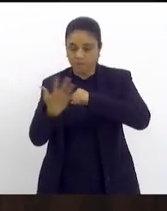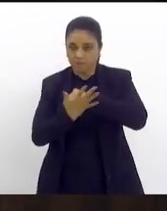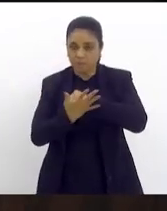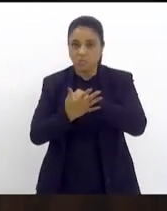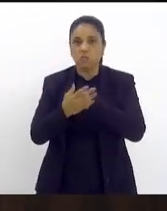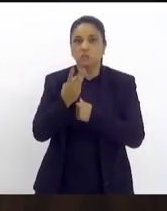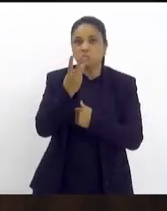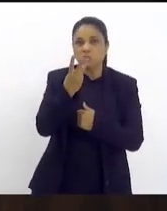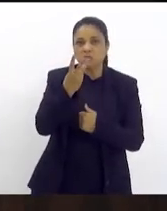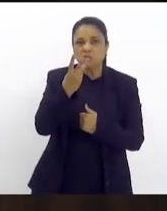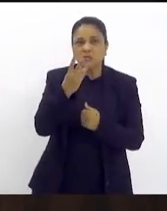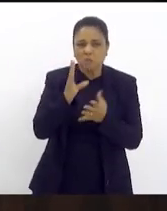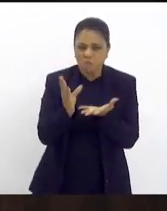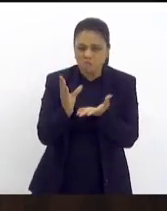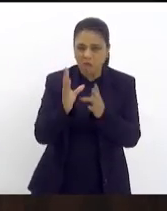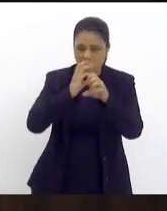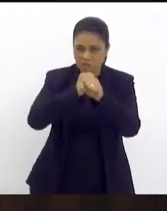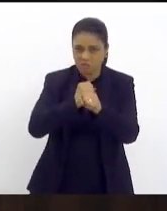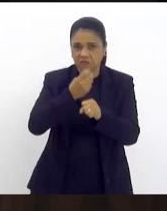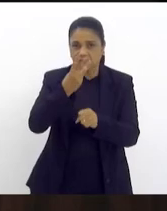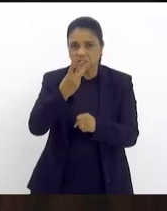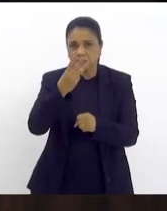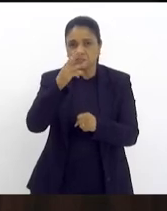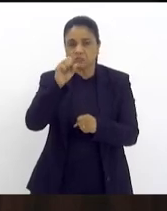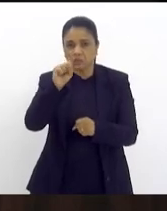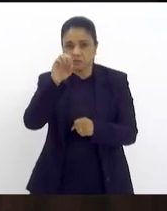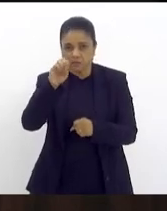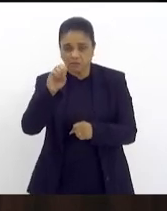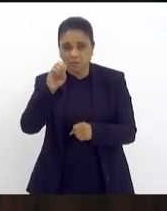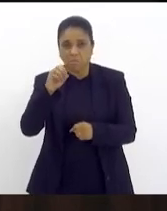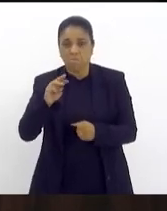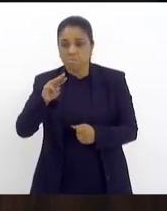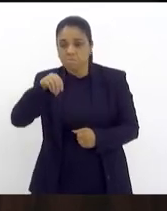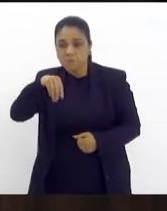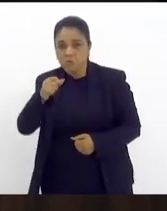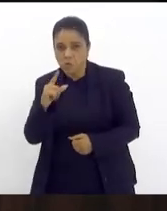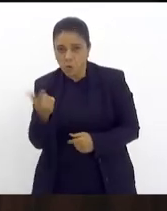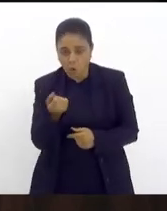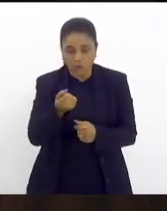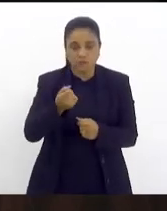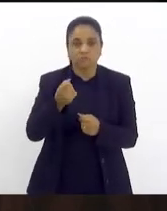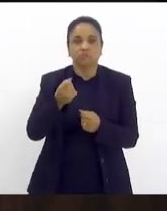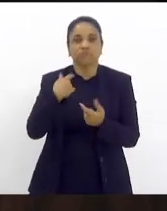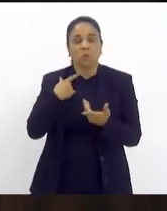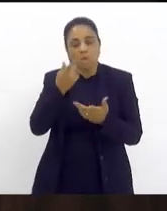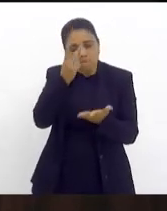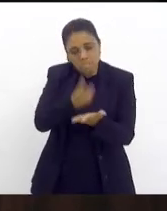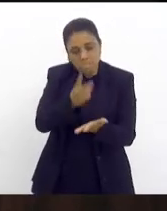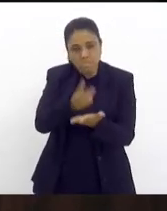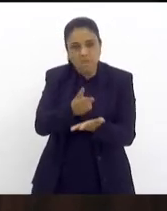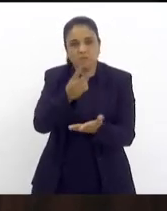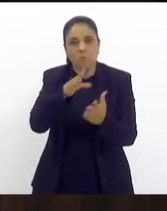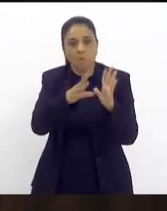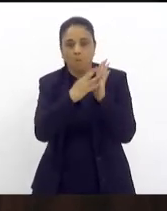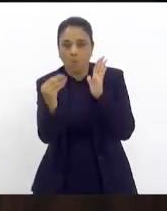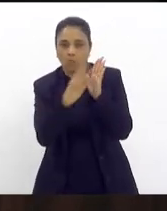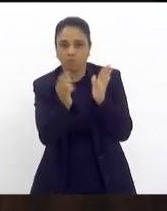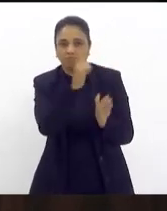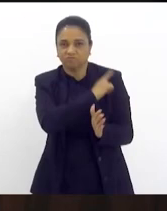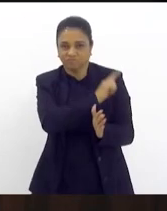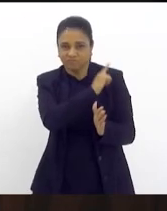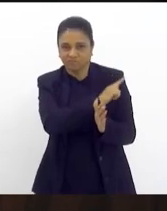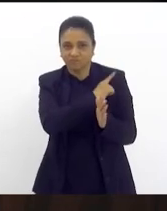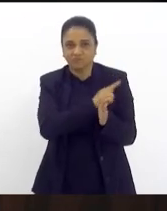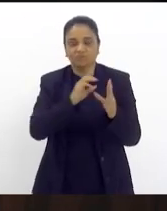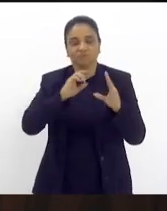de R$380 milhões, repetiu no Executivo o mesmo modelo de gestão que havia implantado na Câmara